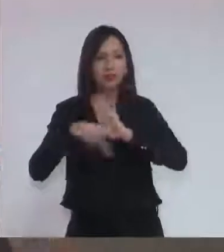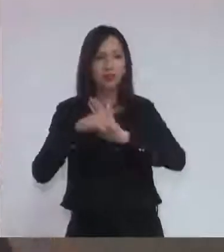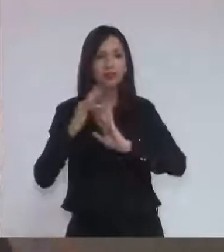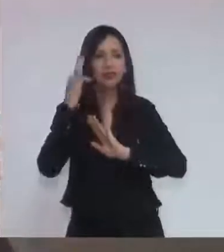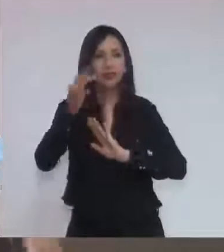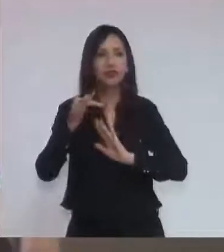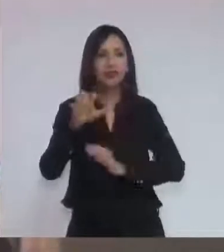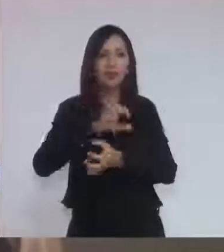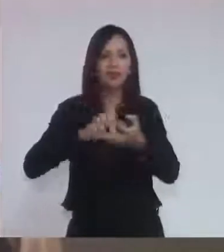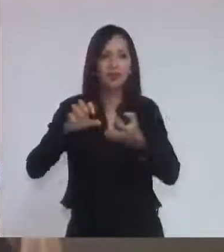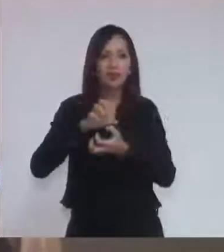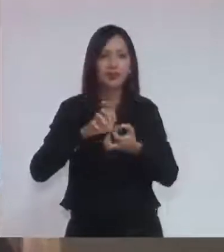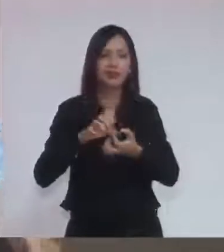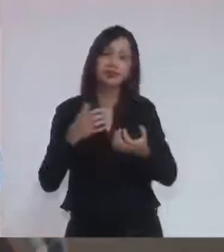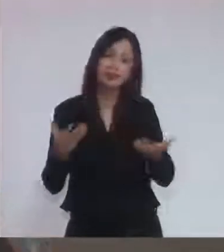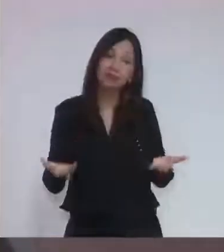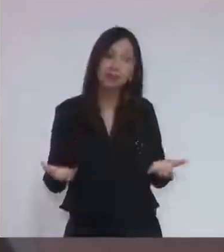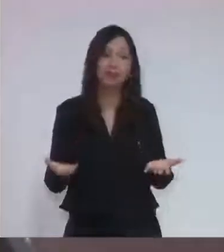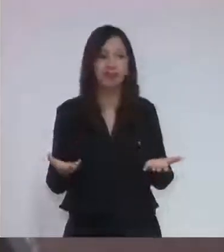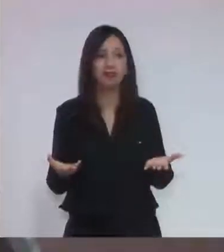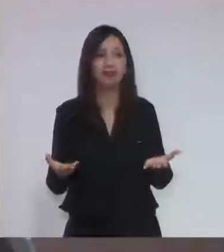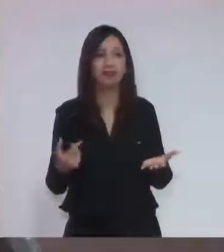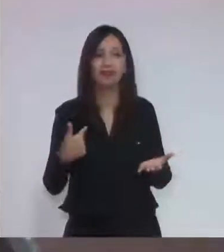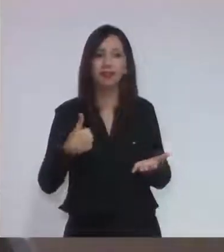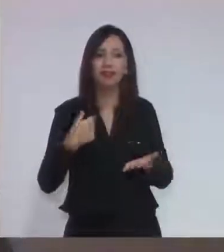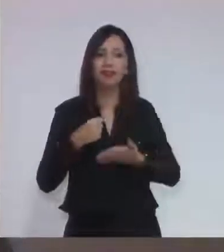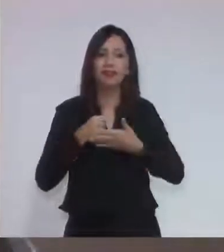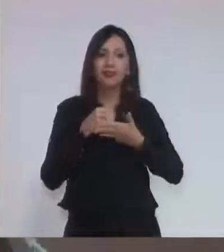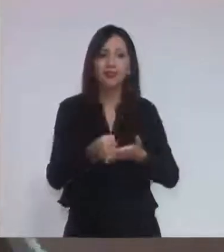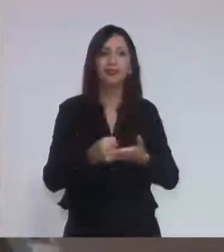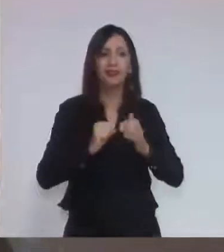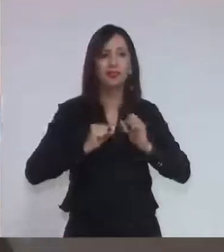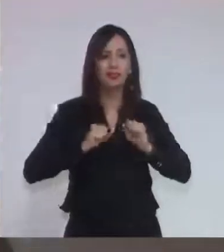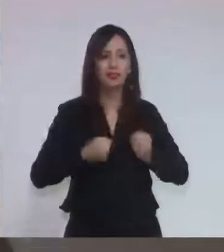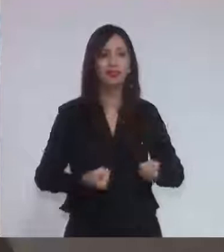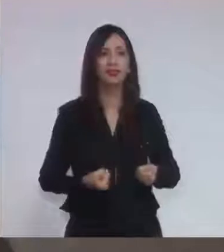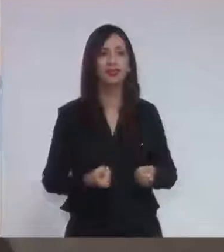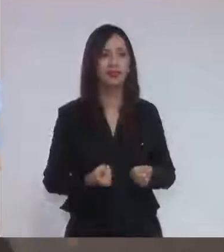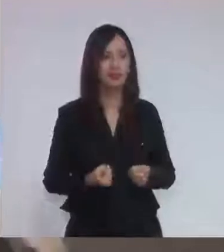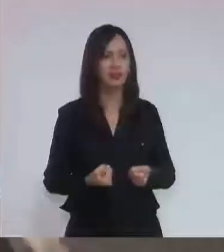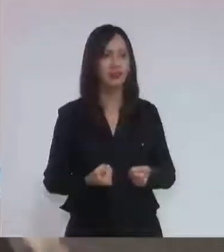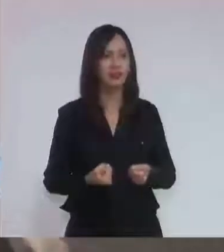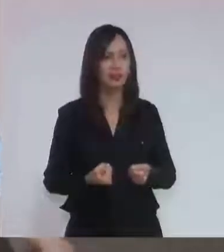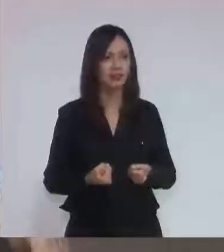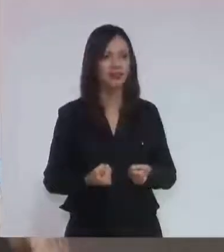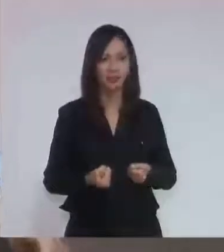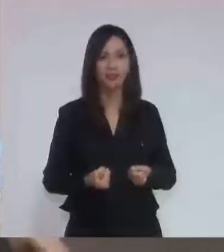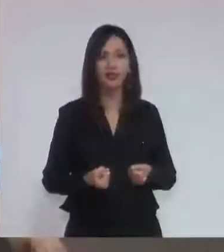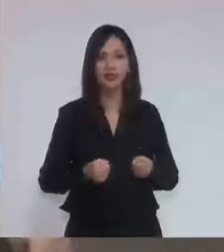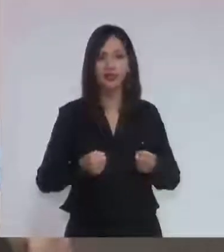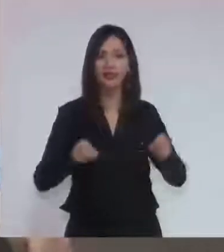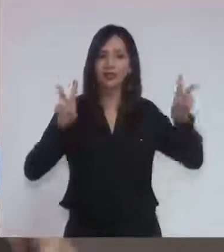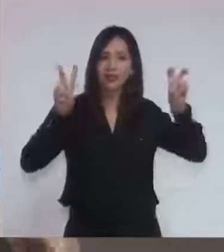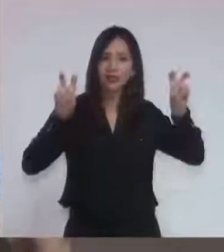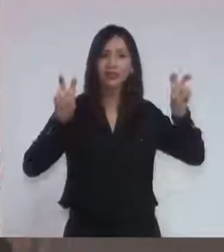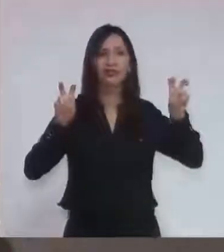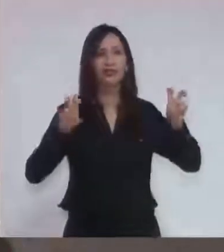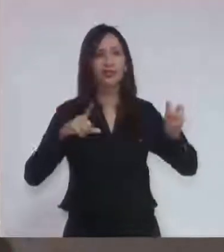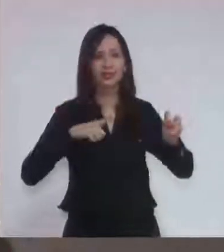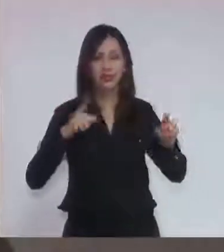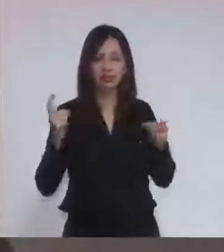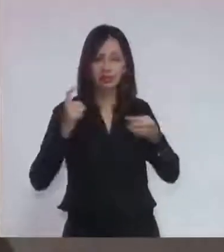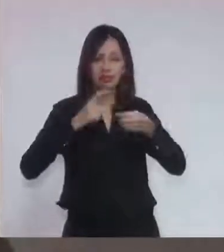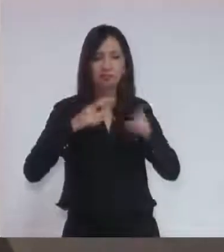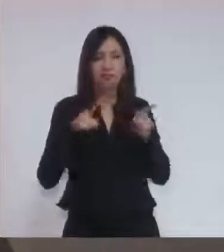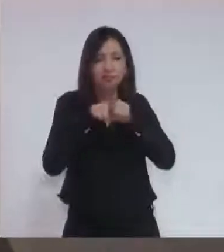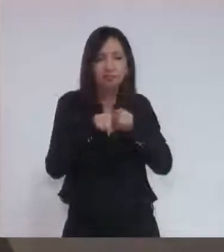crime, isso é crime. Então tenho total apoio, eu defendo já essa bandeira e tenho aqui um parceiro, né?